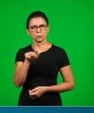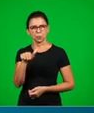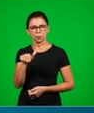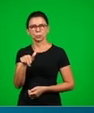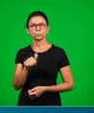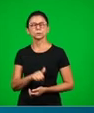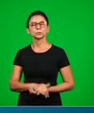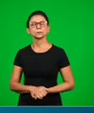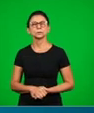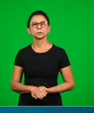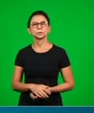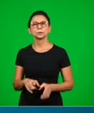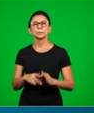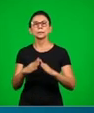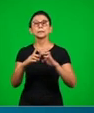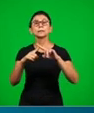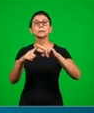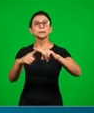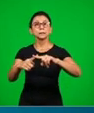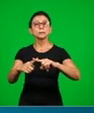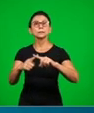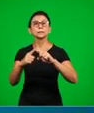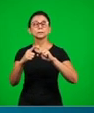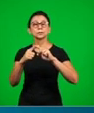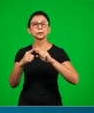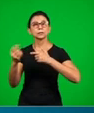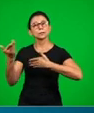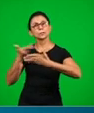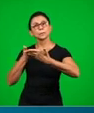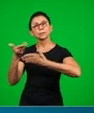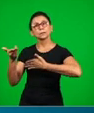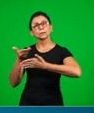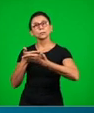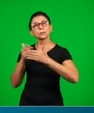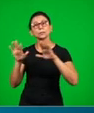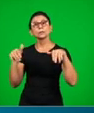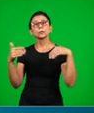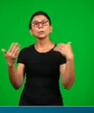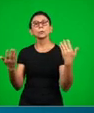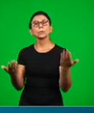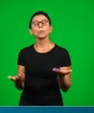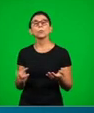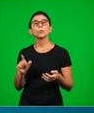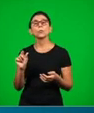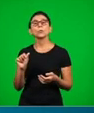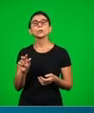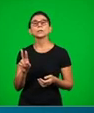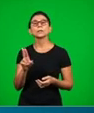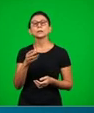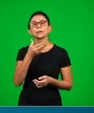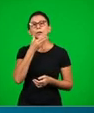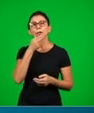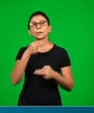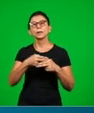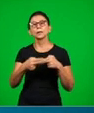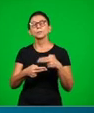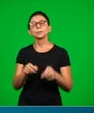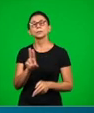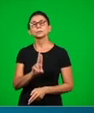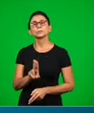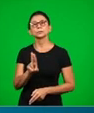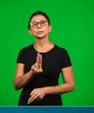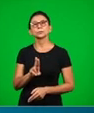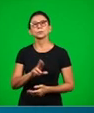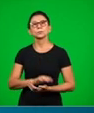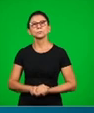estúdio, e os irmãos da igreja, para poder passar para nós quais seriam essas armas que Neemias, o texto de Neemias 4,